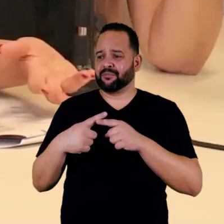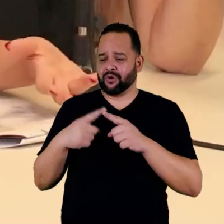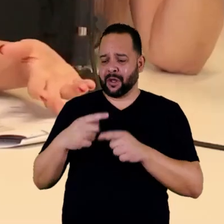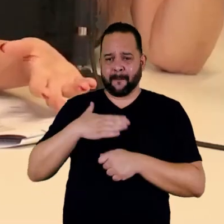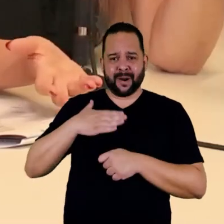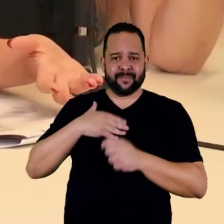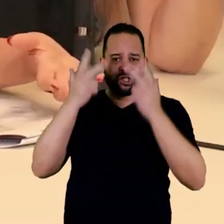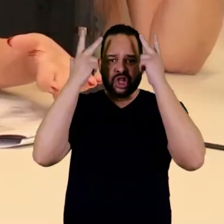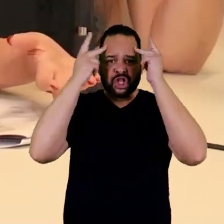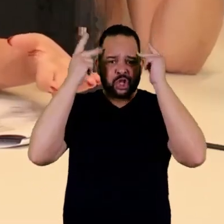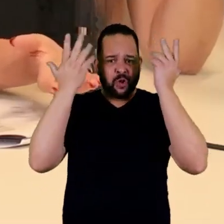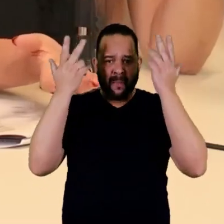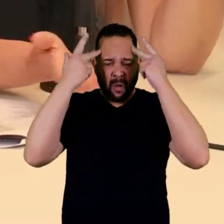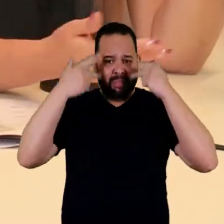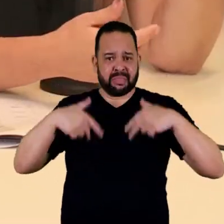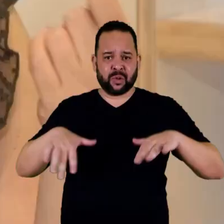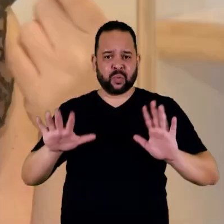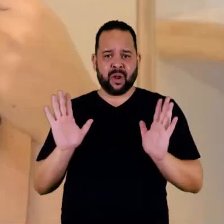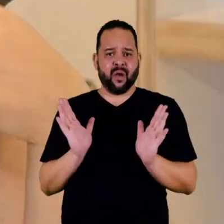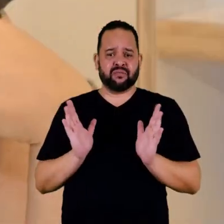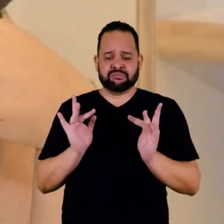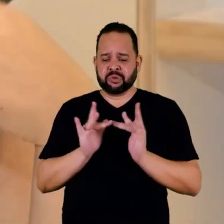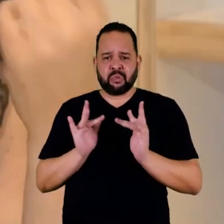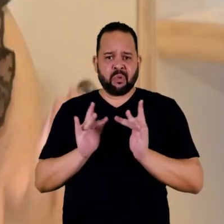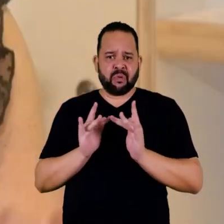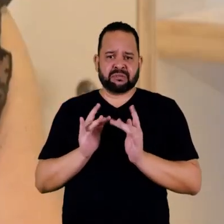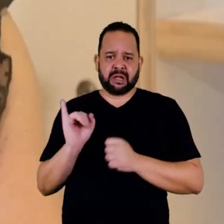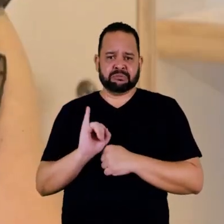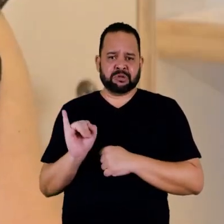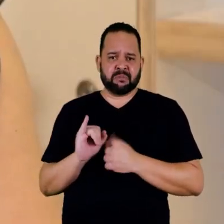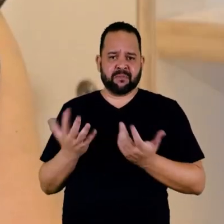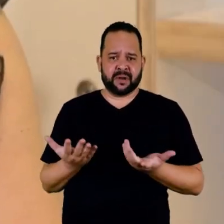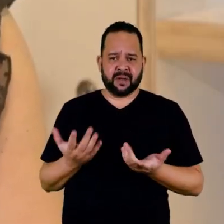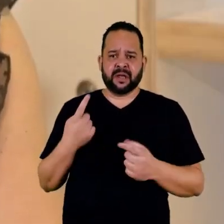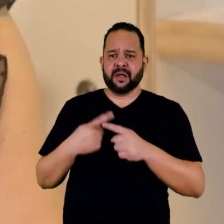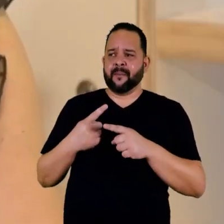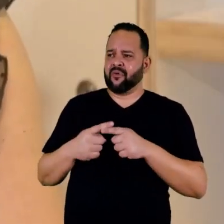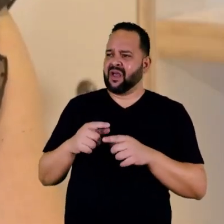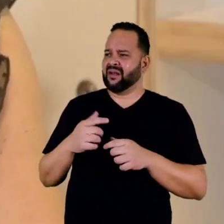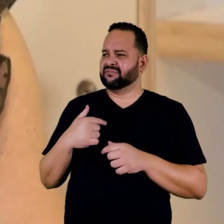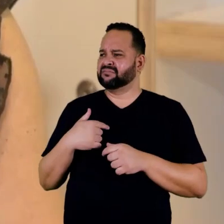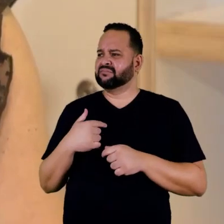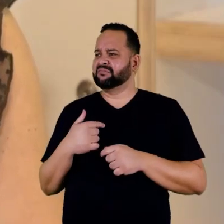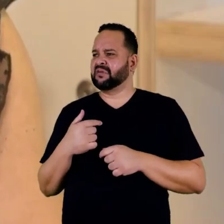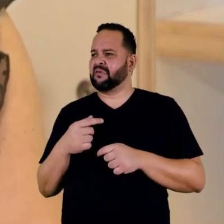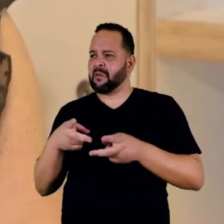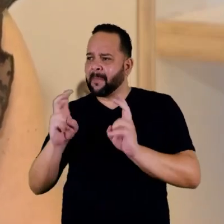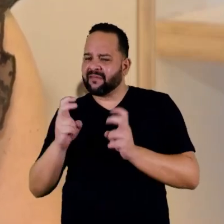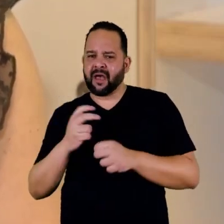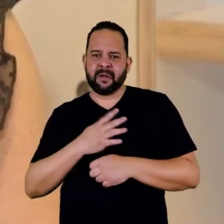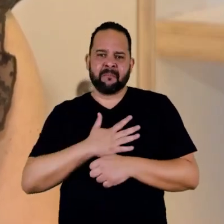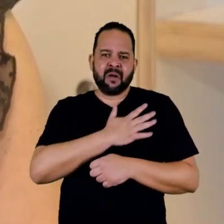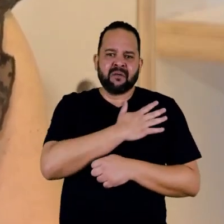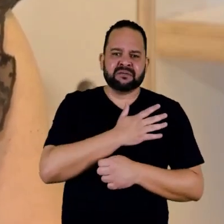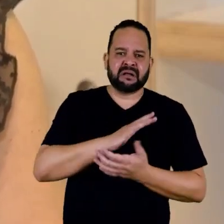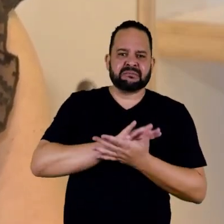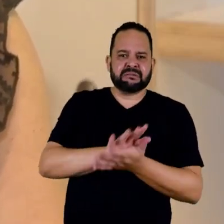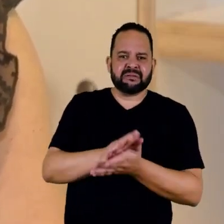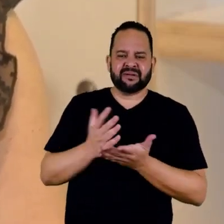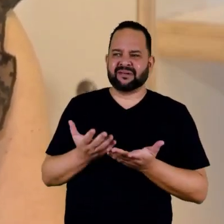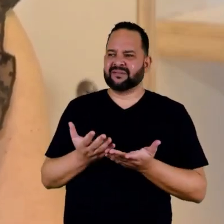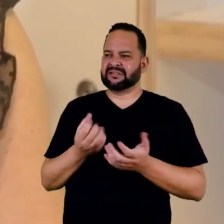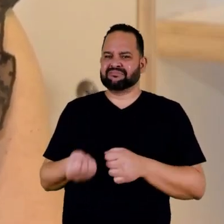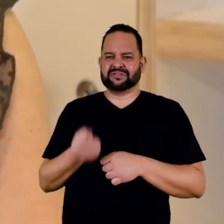era uma coisa tão normal e natural que às vezes a gente vê cenas de preconceito coisas que durante o tempo